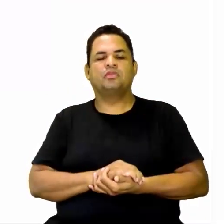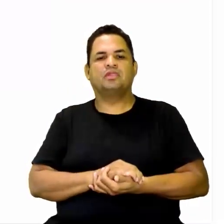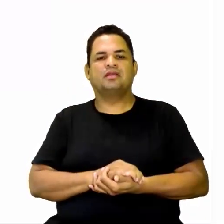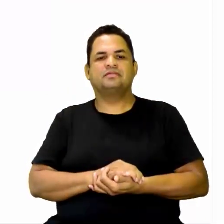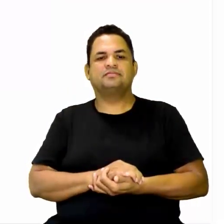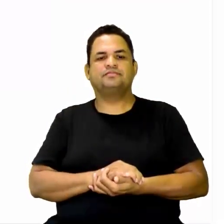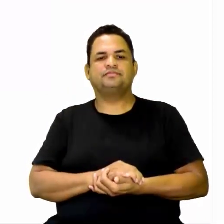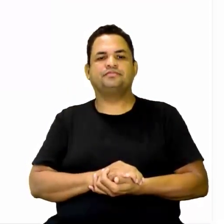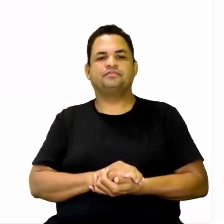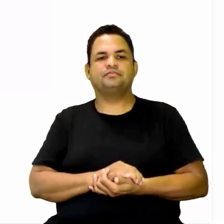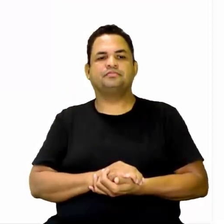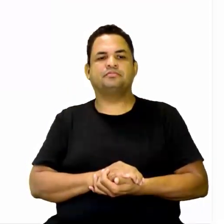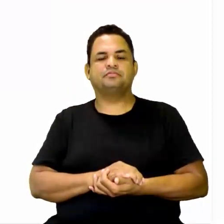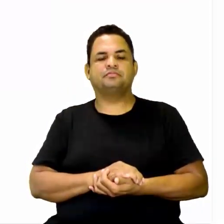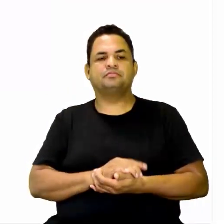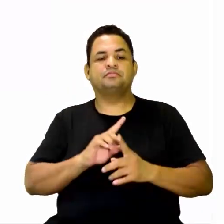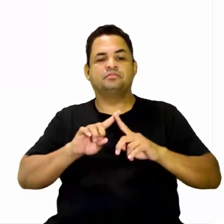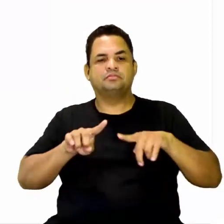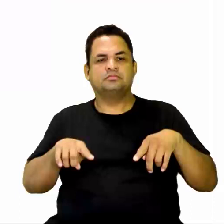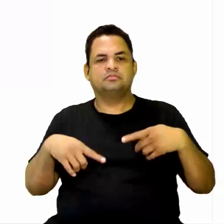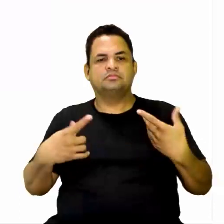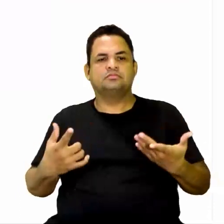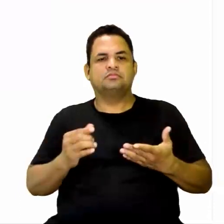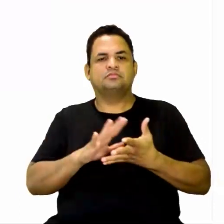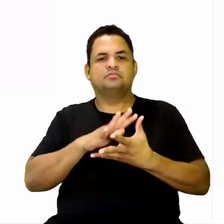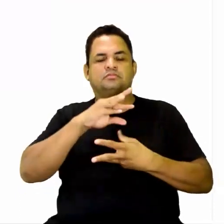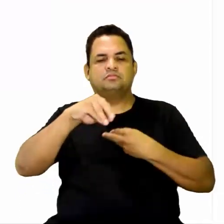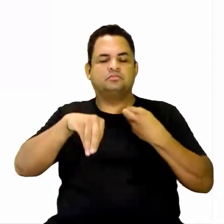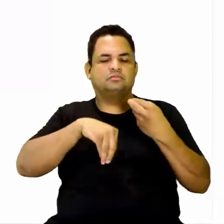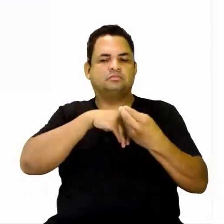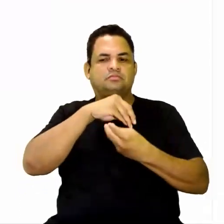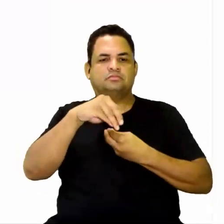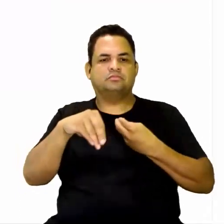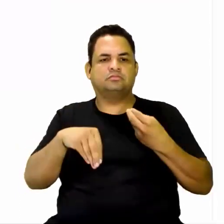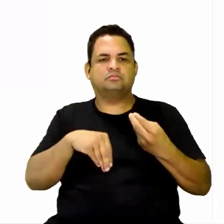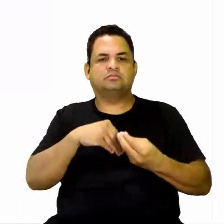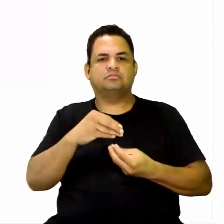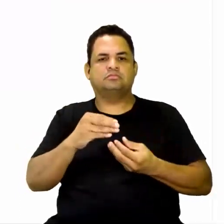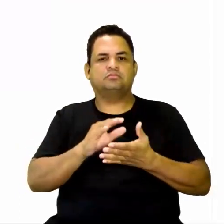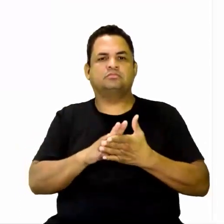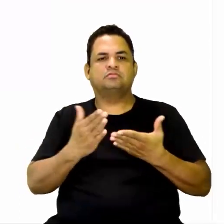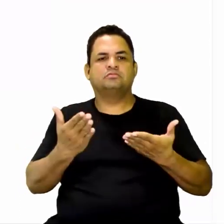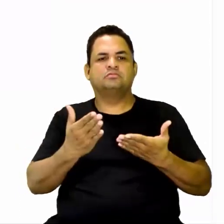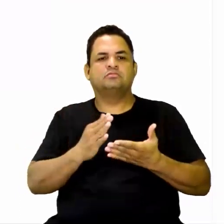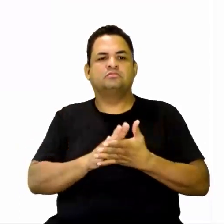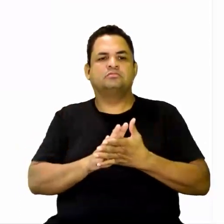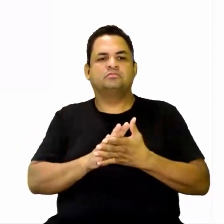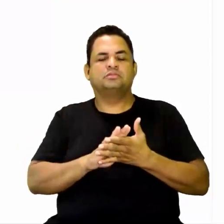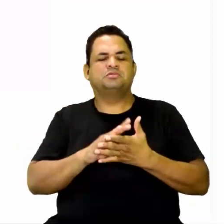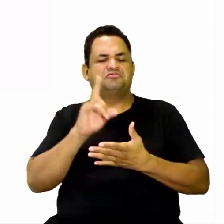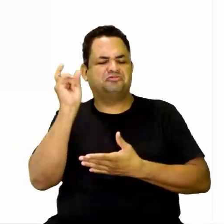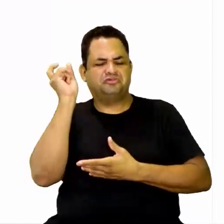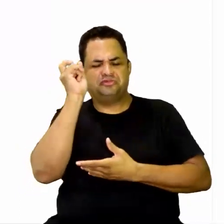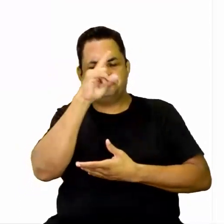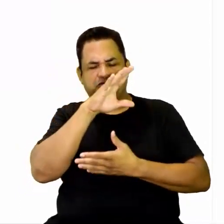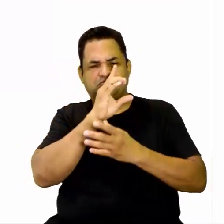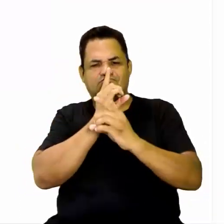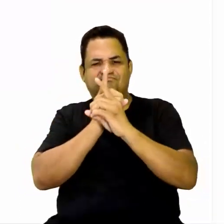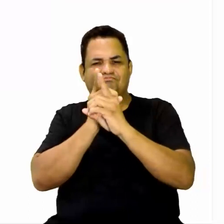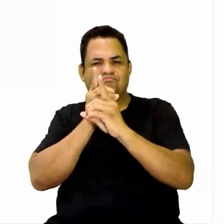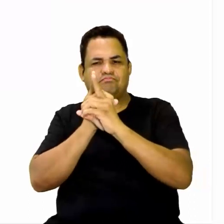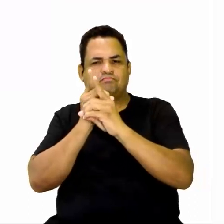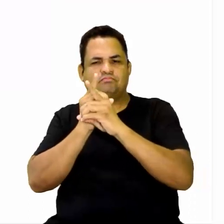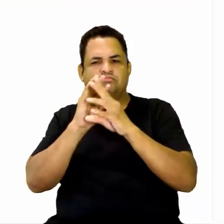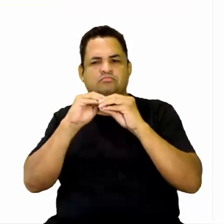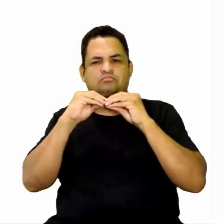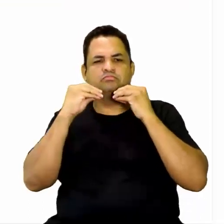existe. No entanto, mistura é muito raro encontrar